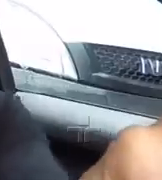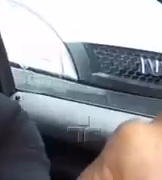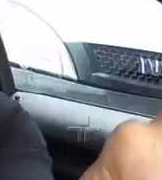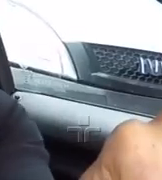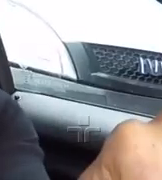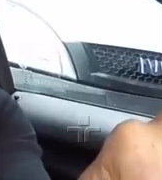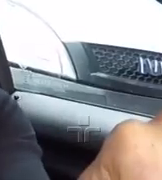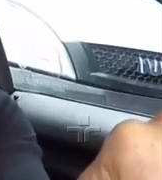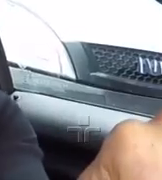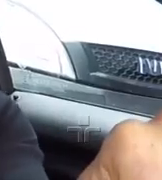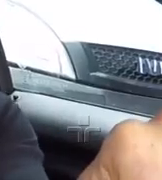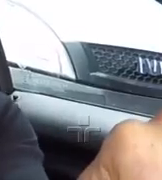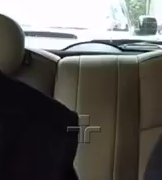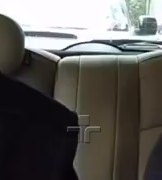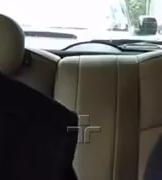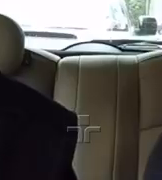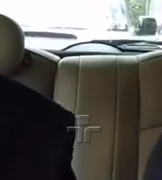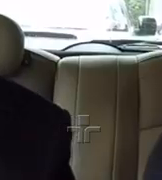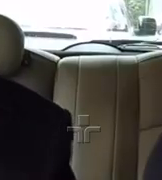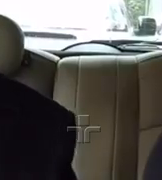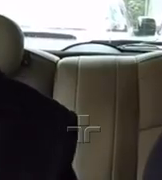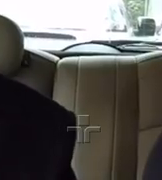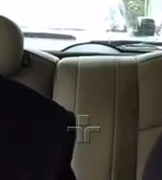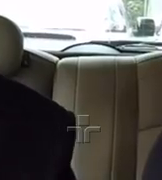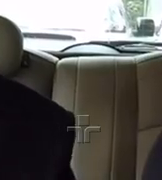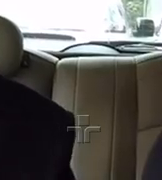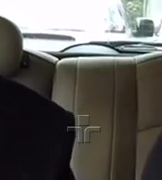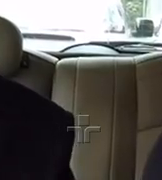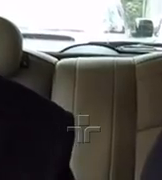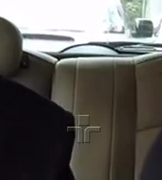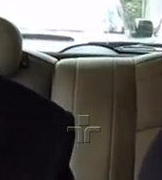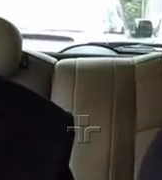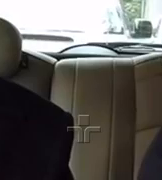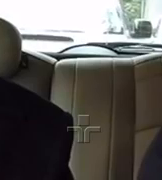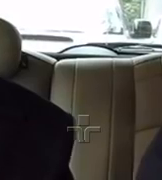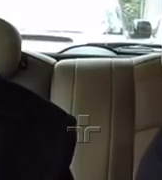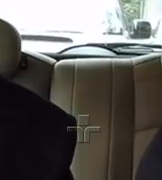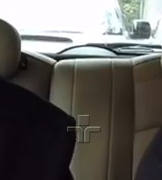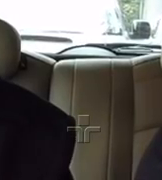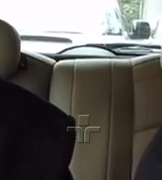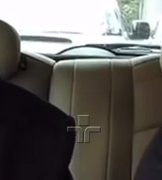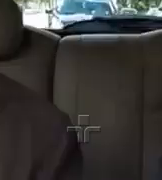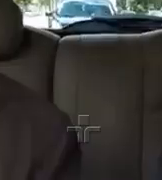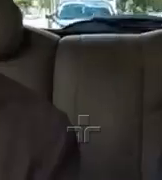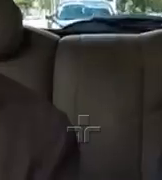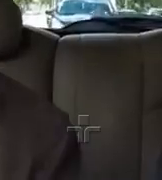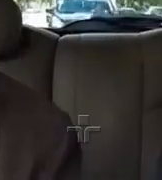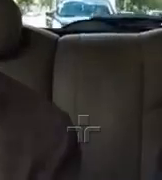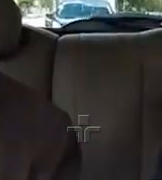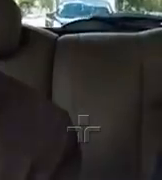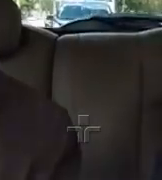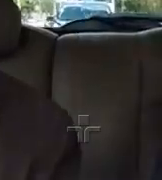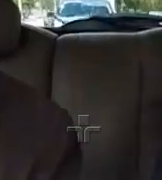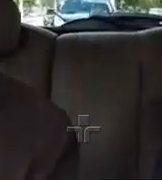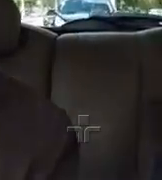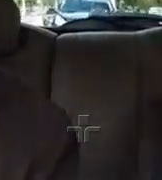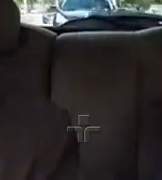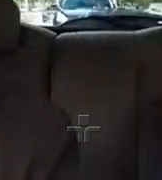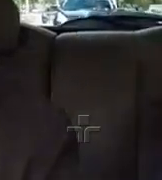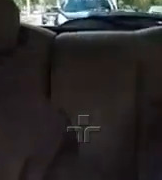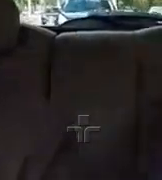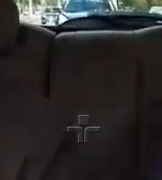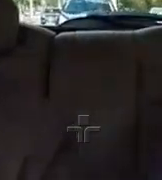Nós estamos retrocedendo, Condé? Eu não acho que a gente está retrocedendo, não. Eu acho que a gente sempre foi meio ruim mesmo. O humor é